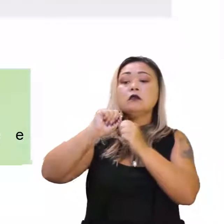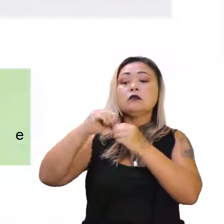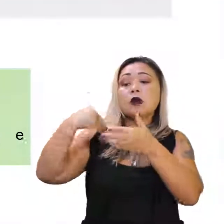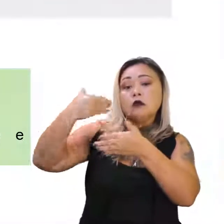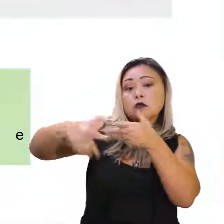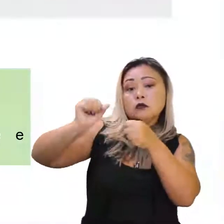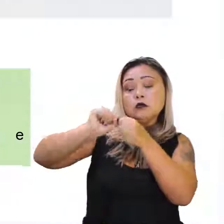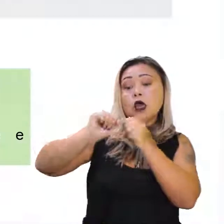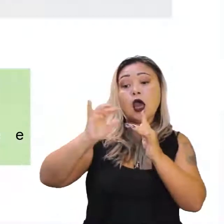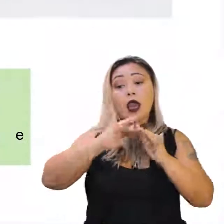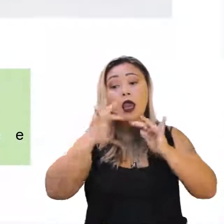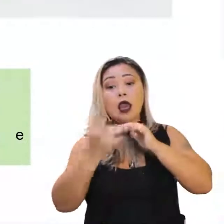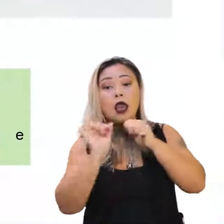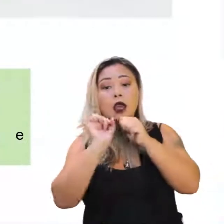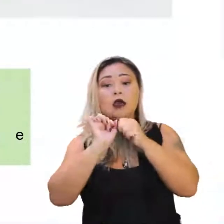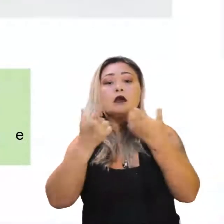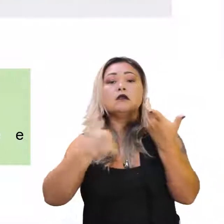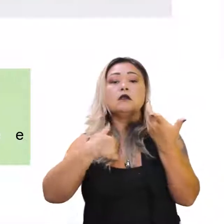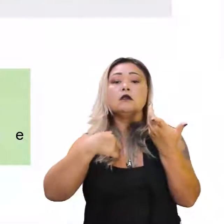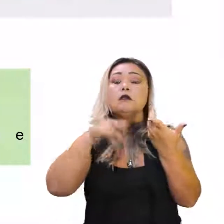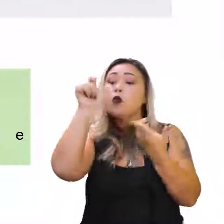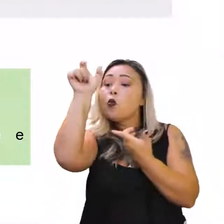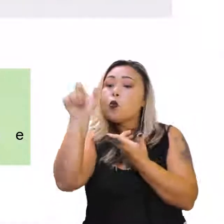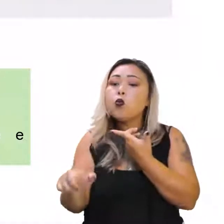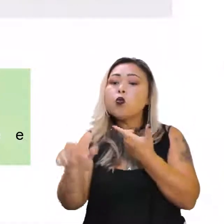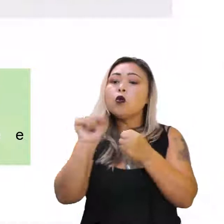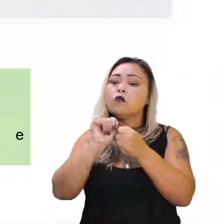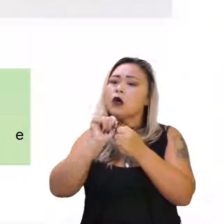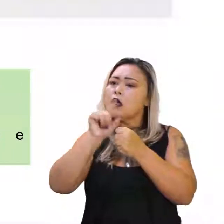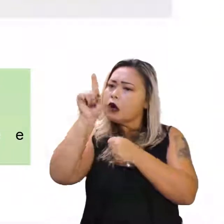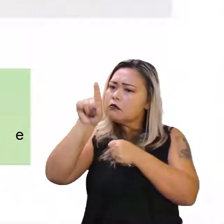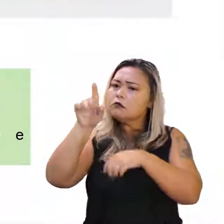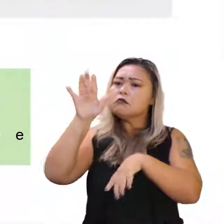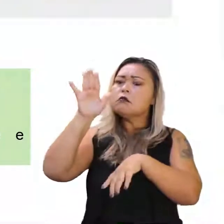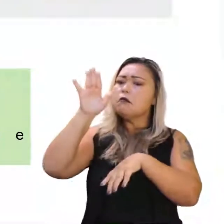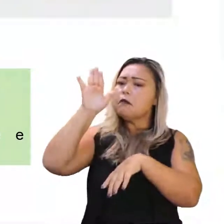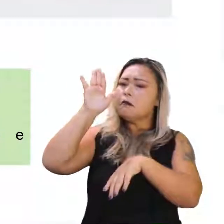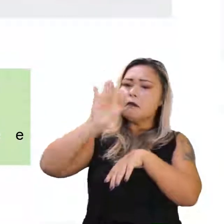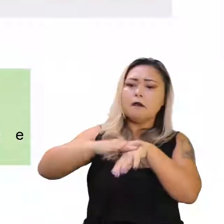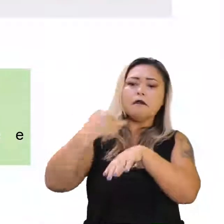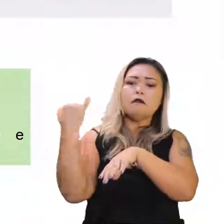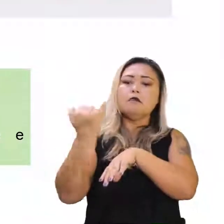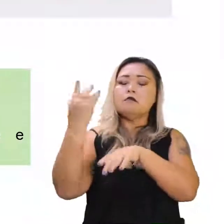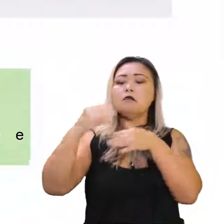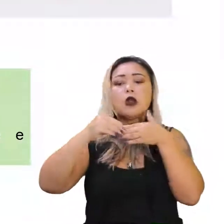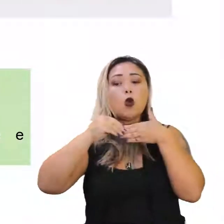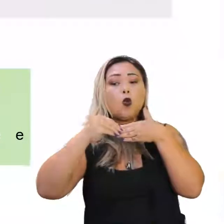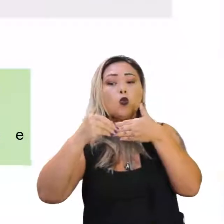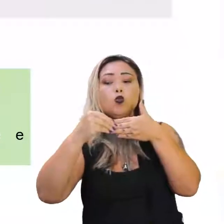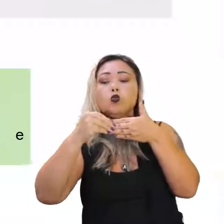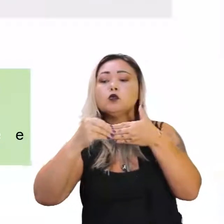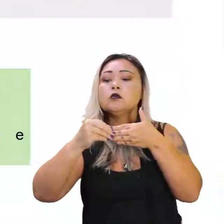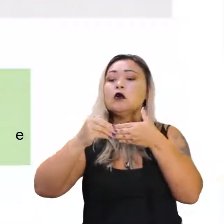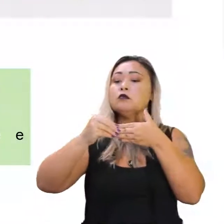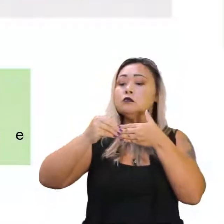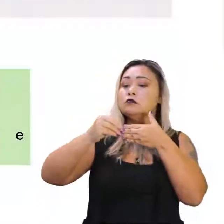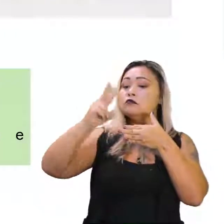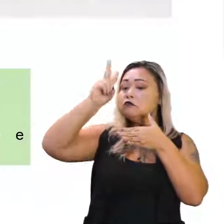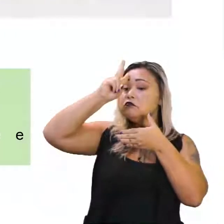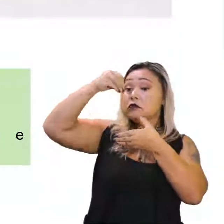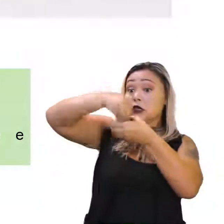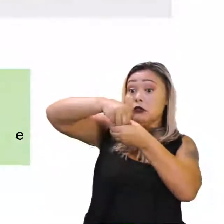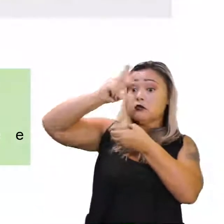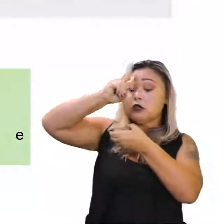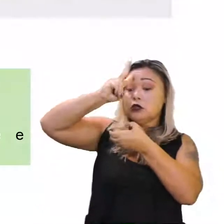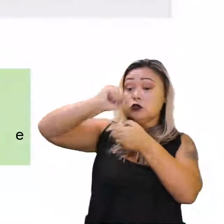o homem é o principal e decisivo elemento na condução da história da humanidade. Exato.